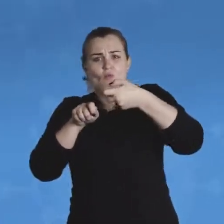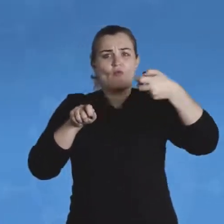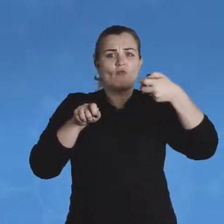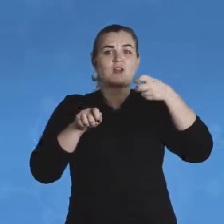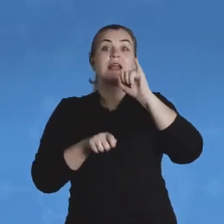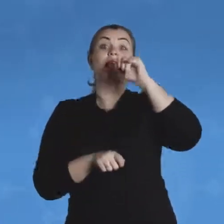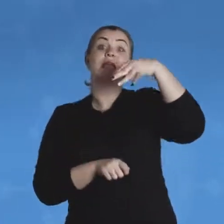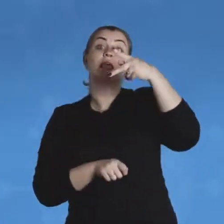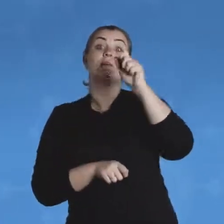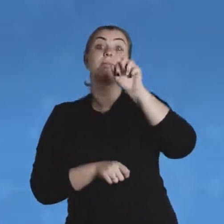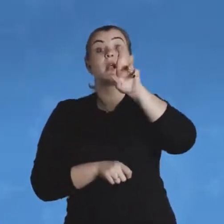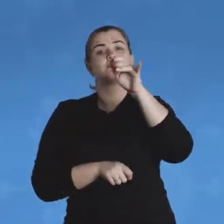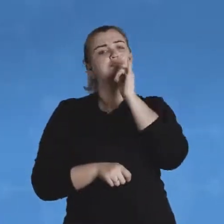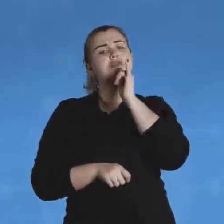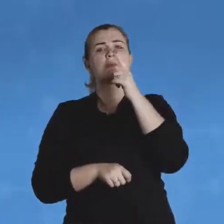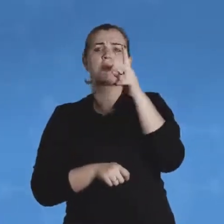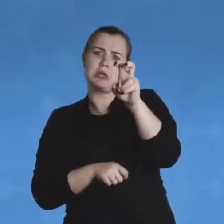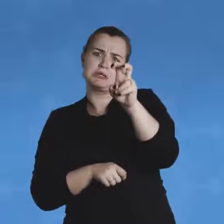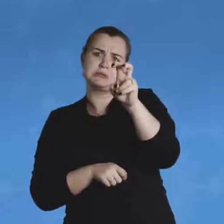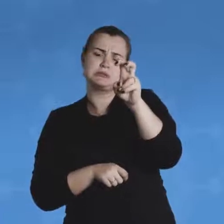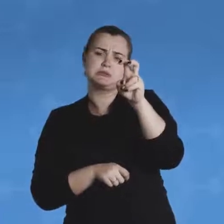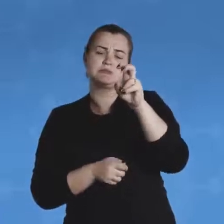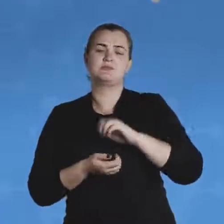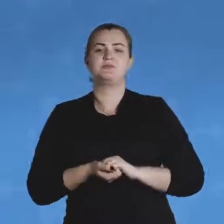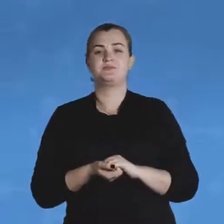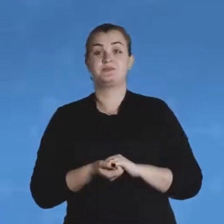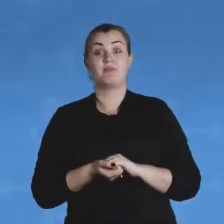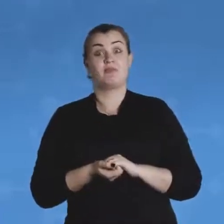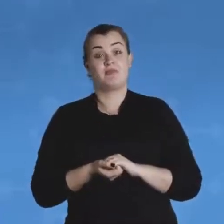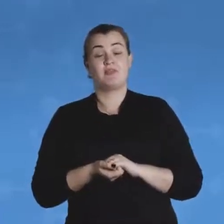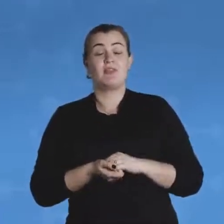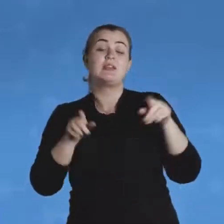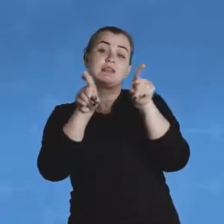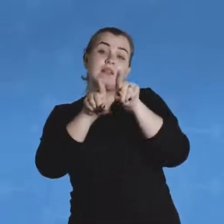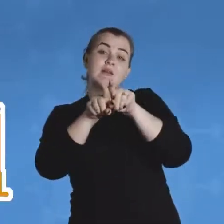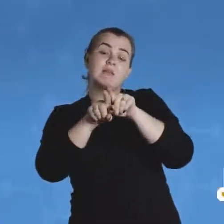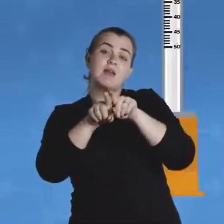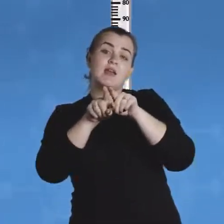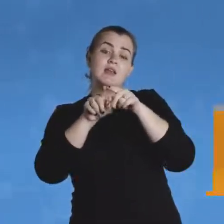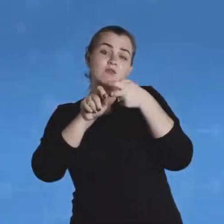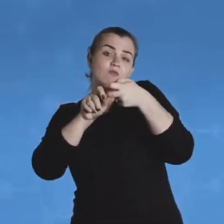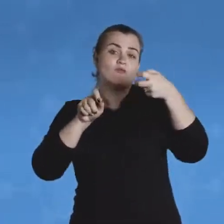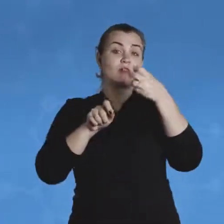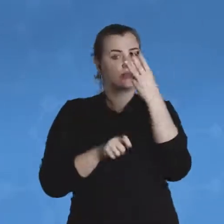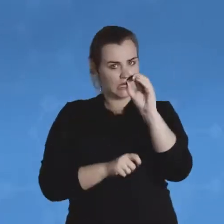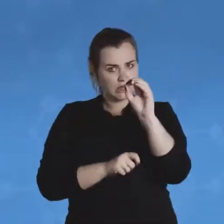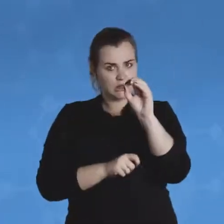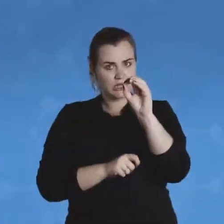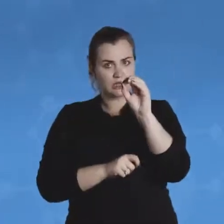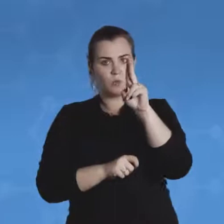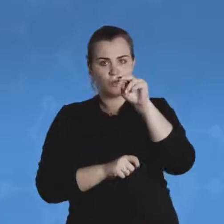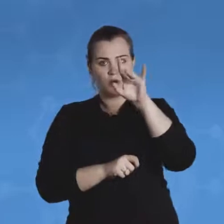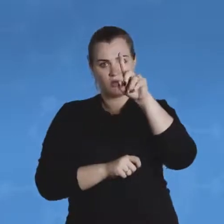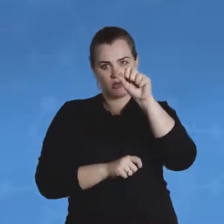doses ímpares, como 15 unidades de insulina. Já com as seringas de 30 unidades, é possível aspirar